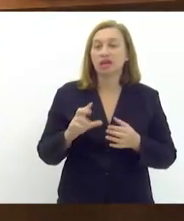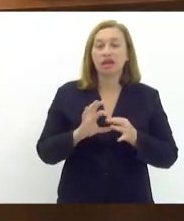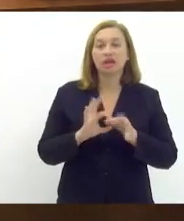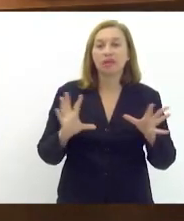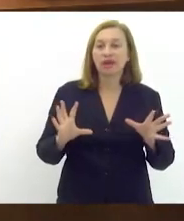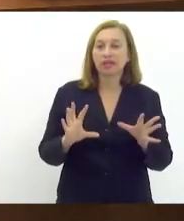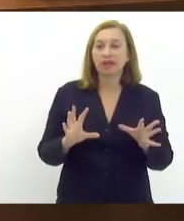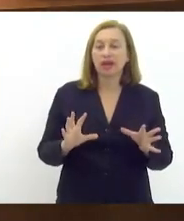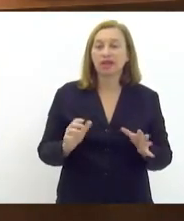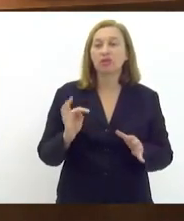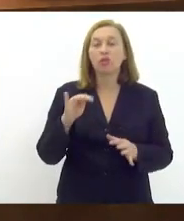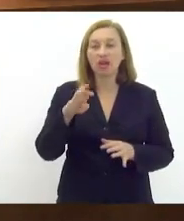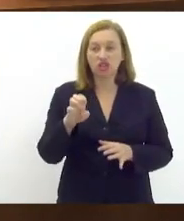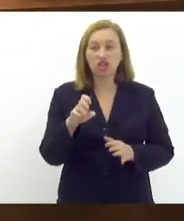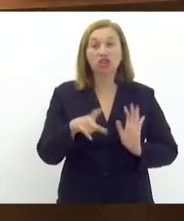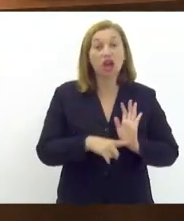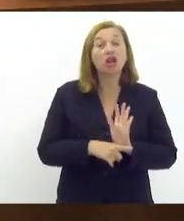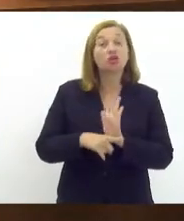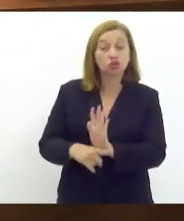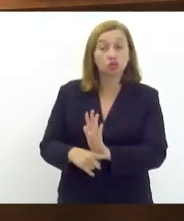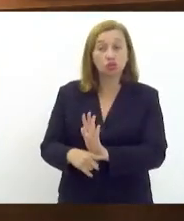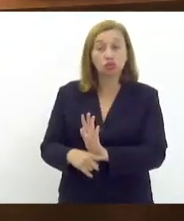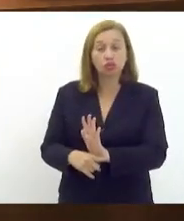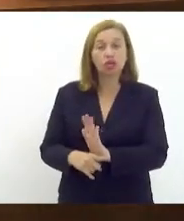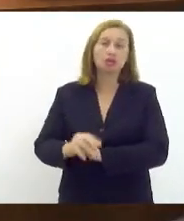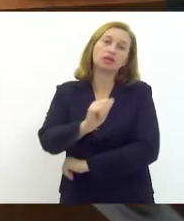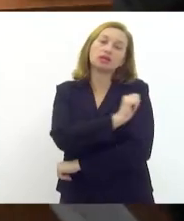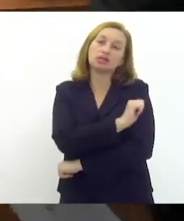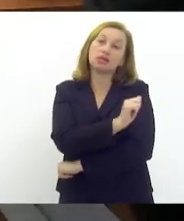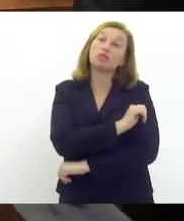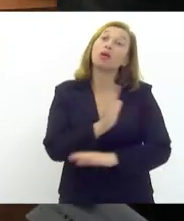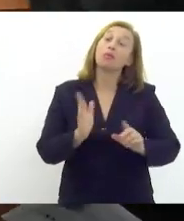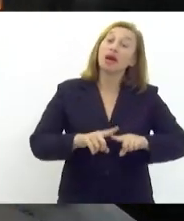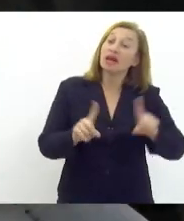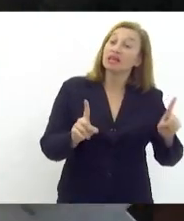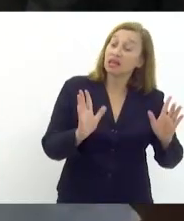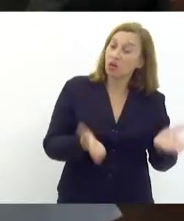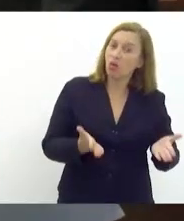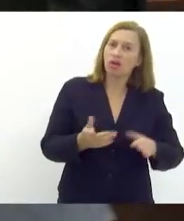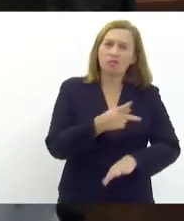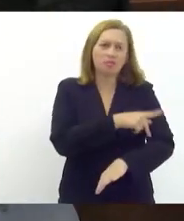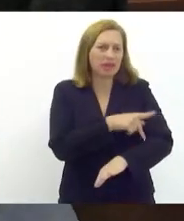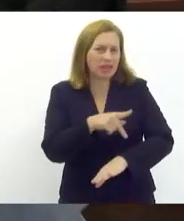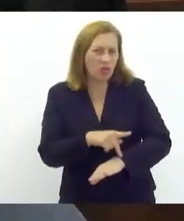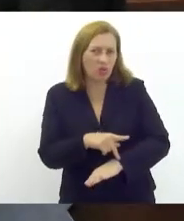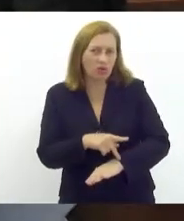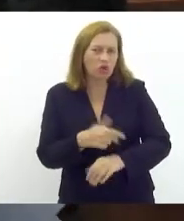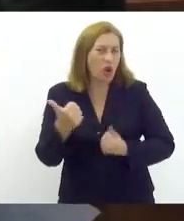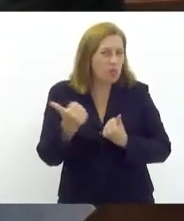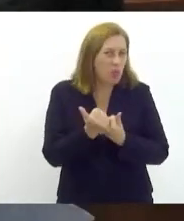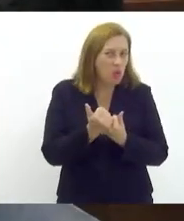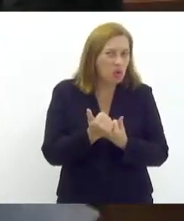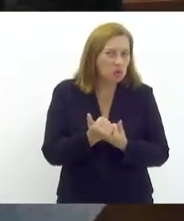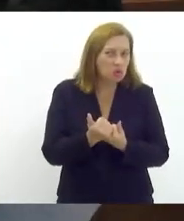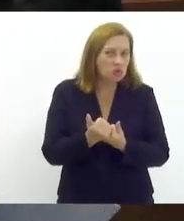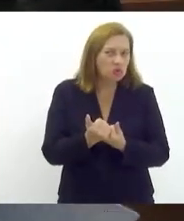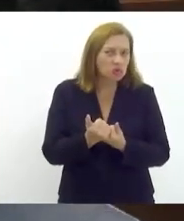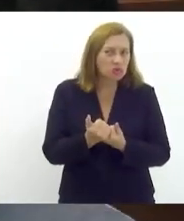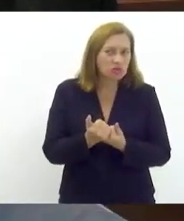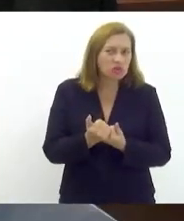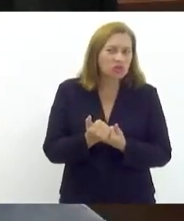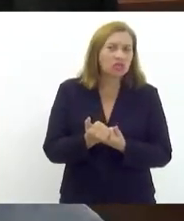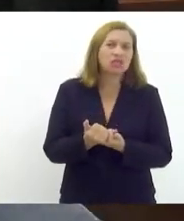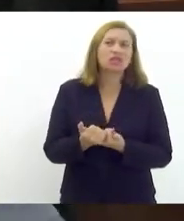garante um suporte para esses estudante agora apoio pedagógico para que eles estudantes que têm